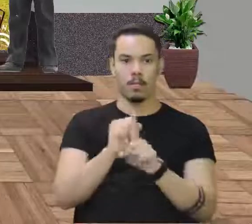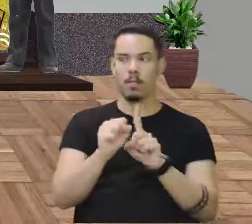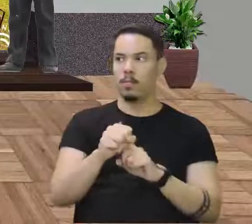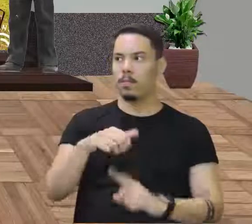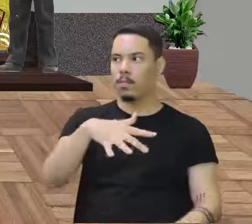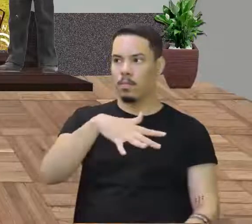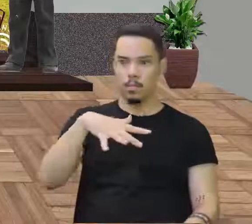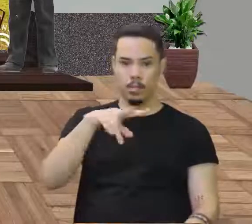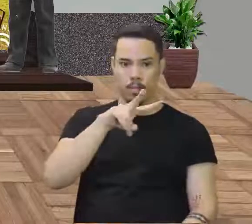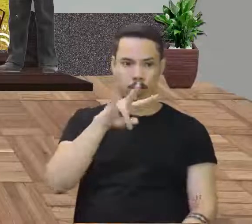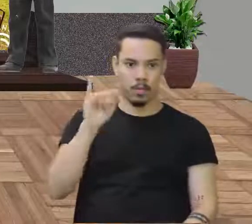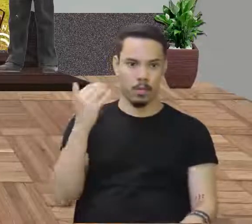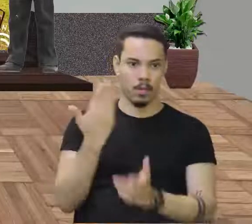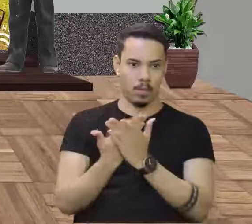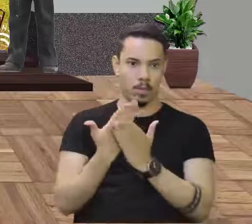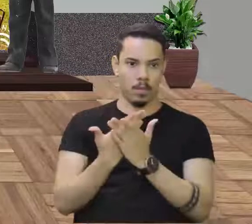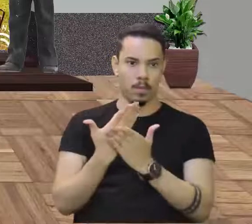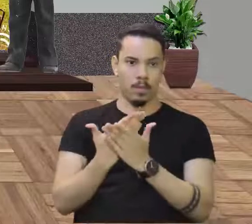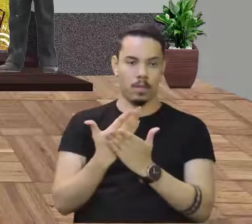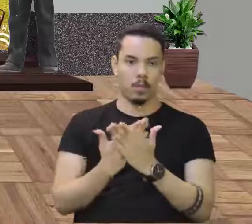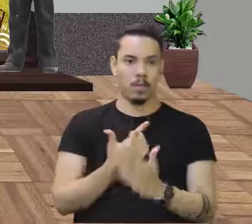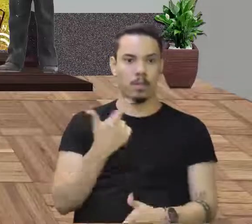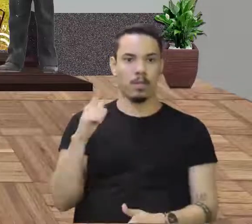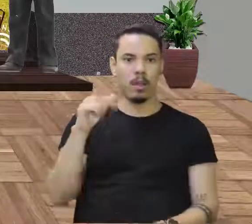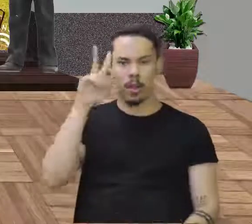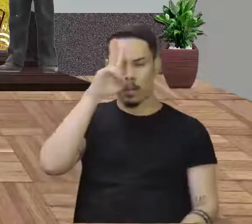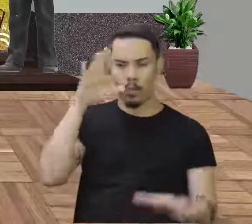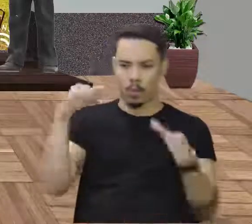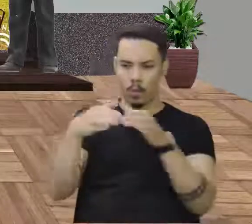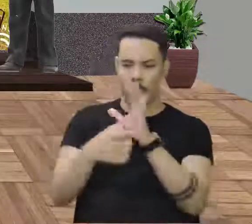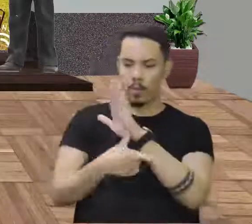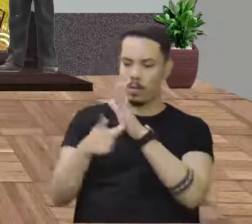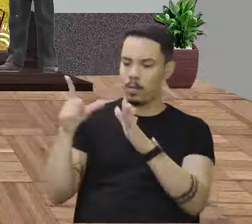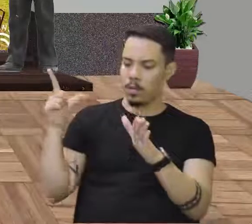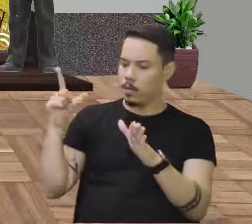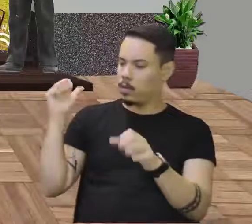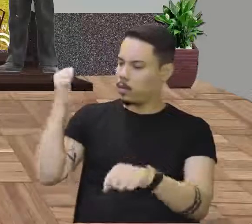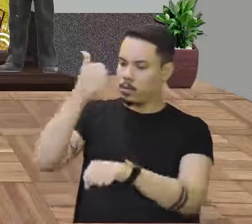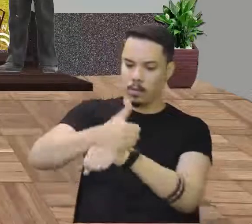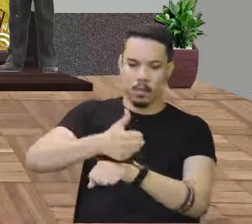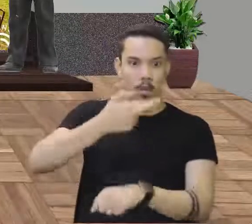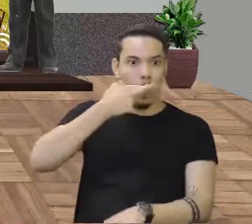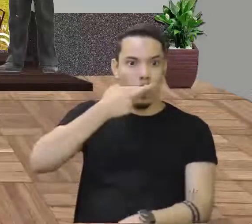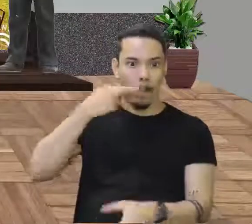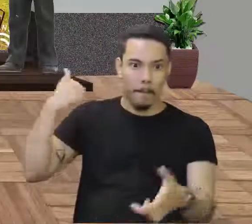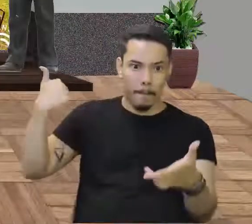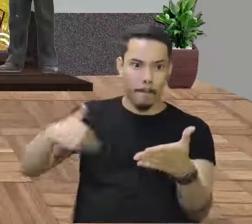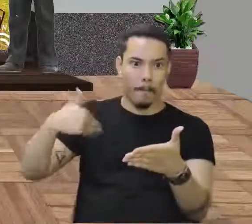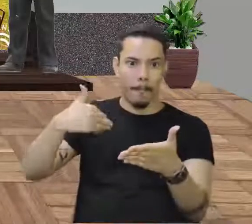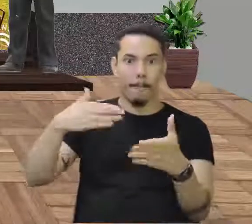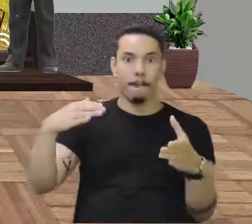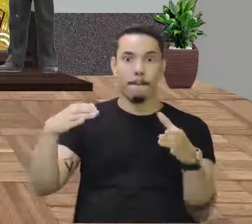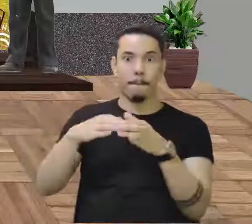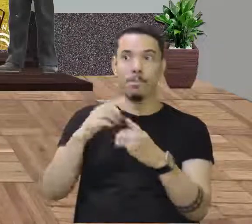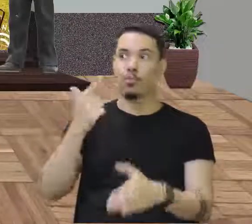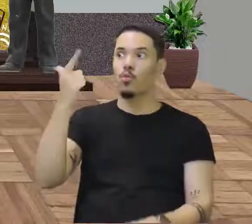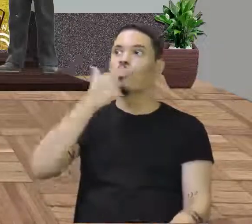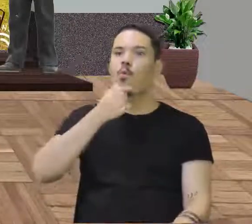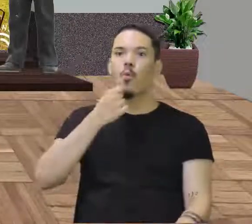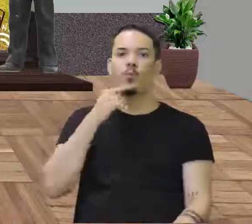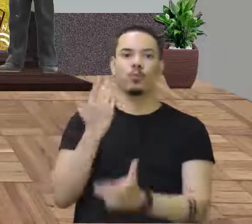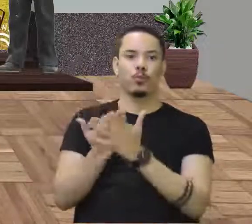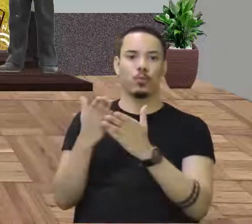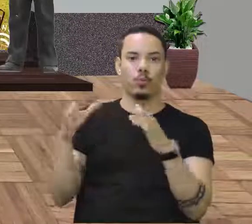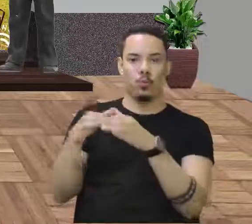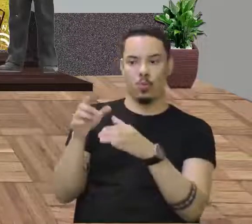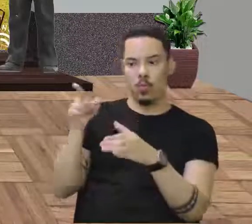vai estudar os Nhambiquaras. Lembra dos Nhambiquaras, aqueles mesmos que atracaram Rondon? Lévi-Strauss vai estudar os Nhambiquaras.